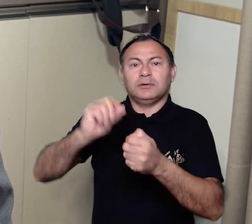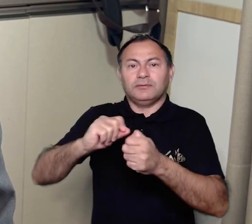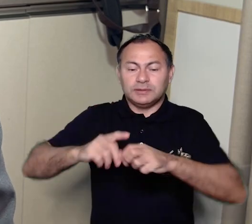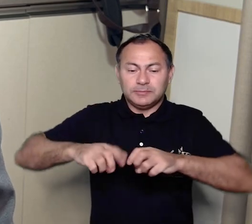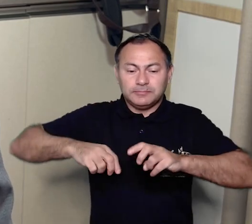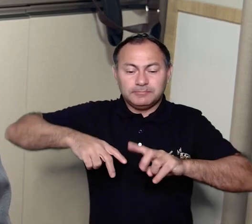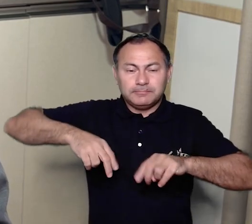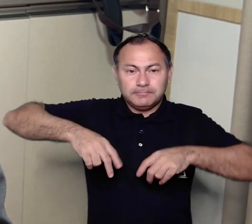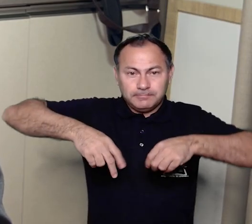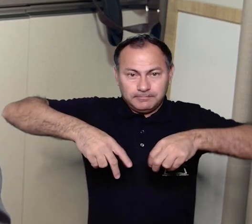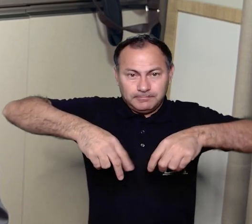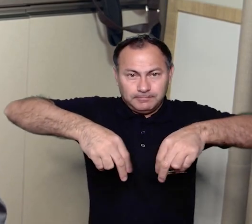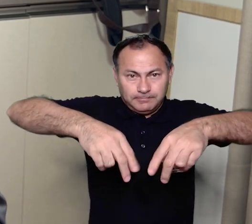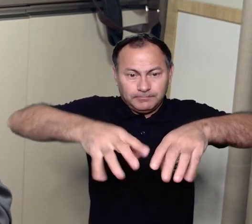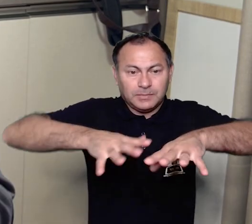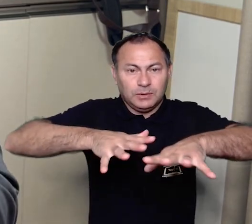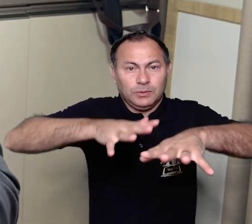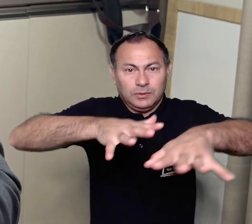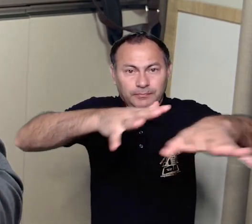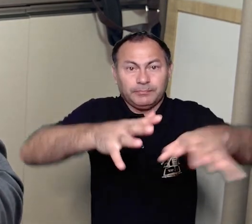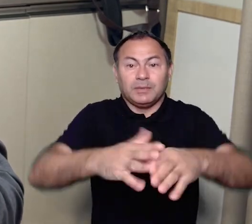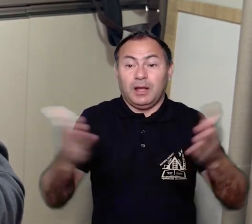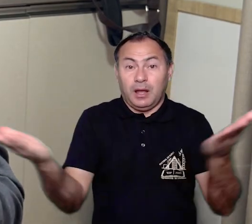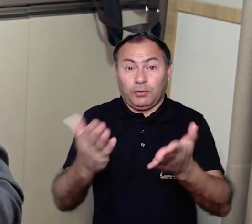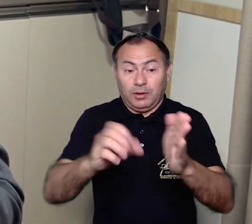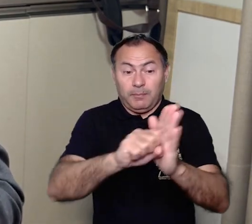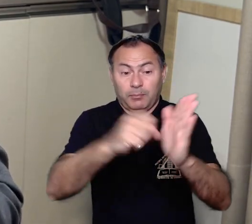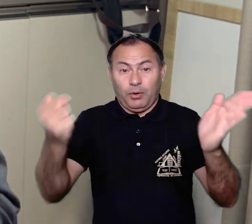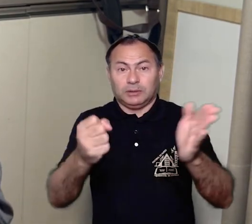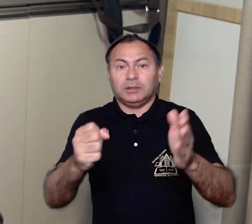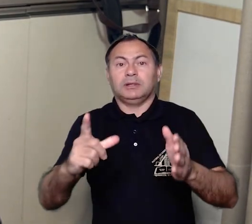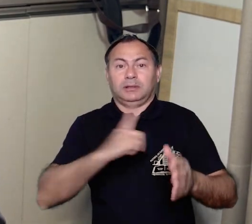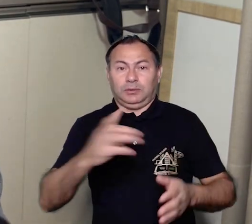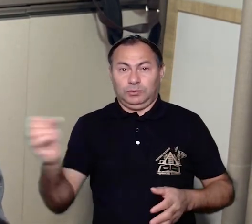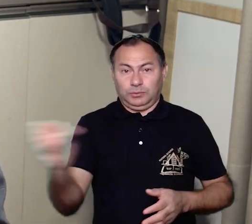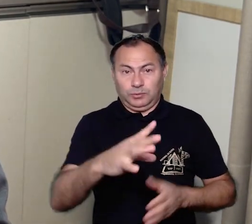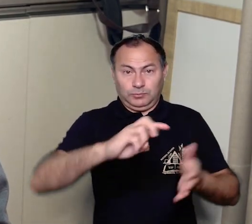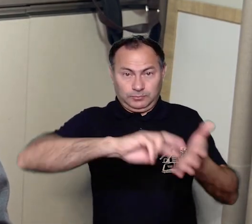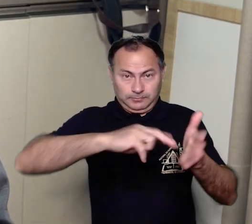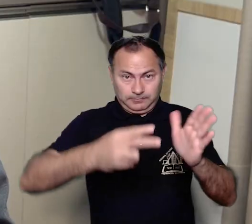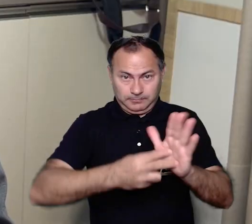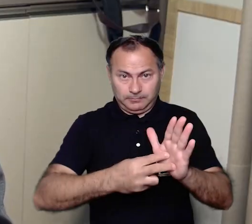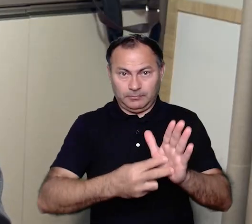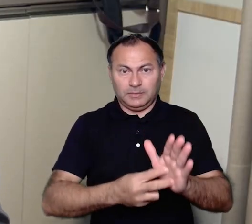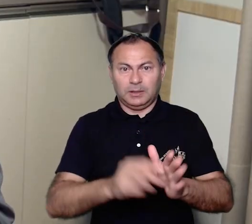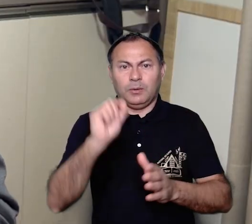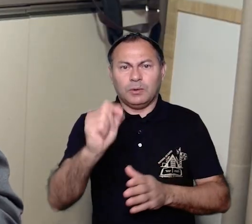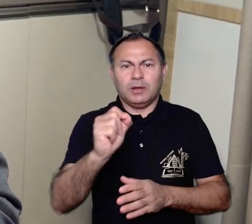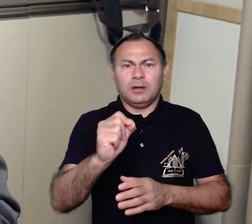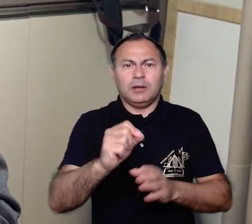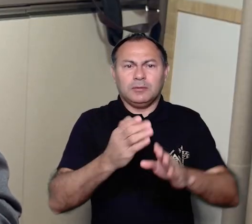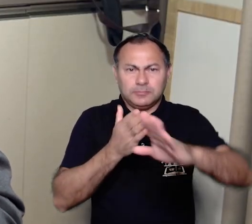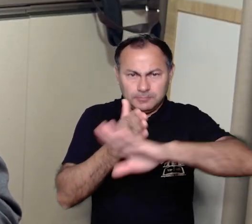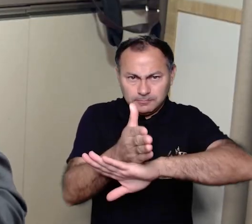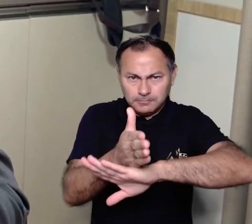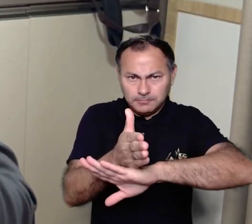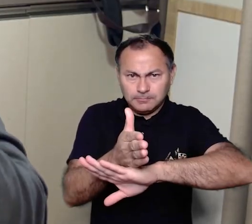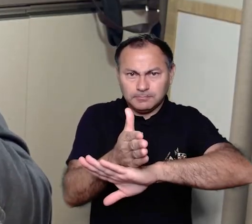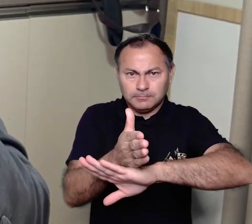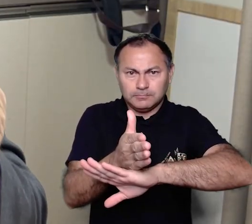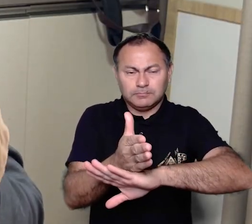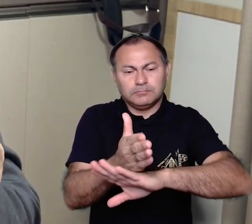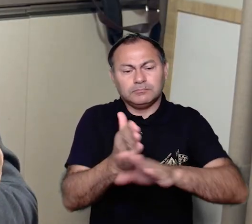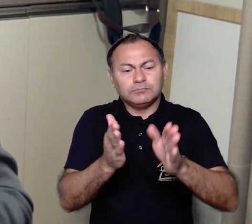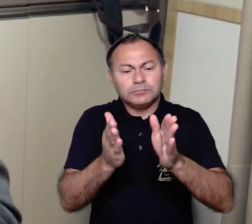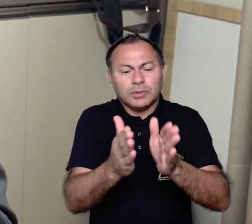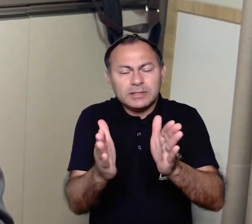uma peregrinação. Agora, a porta tem um novo significado. Aquilo que era uma passagem